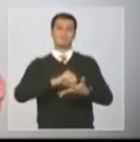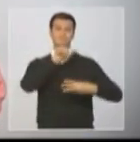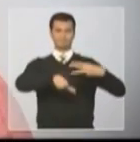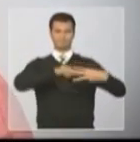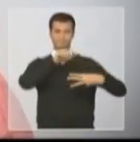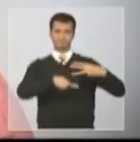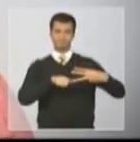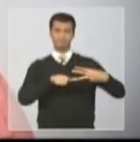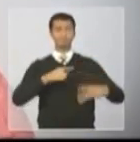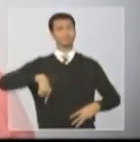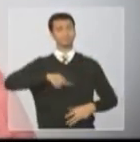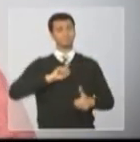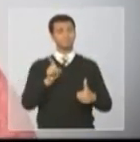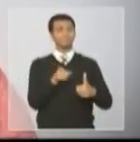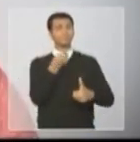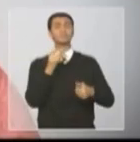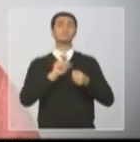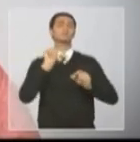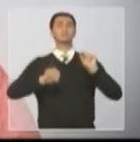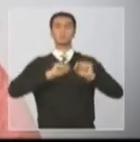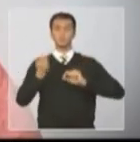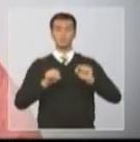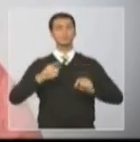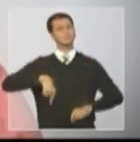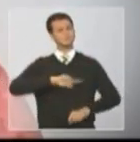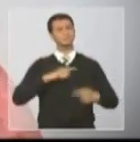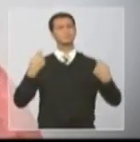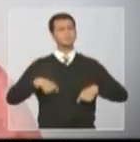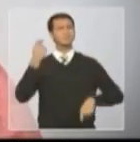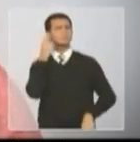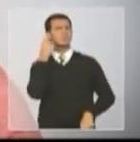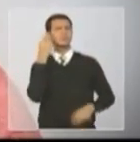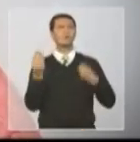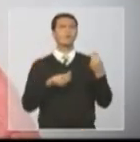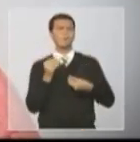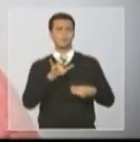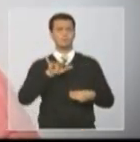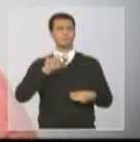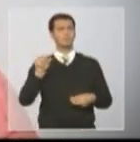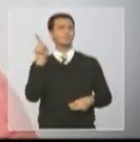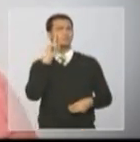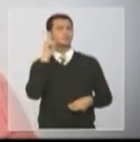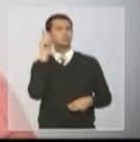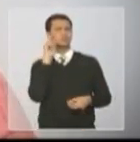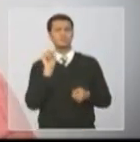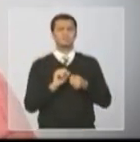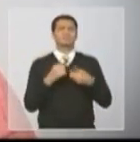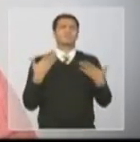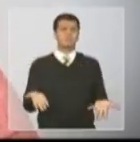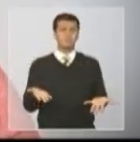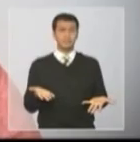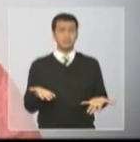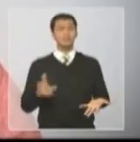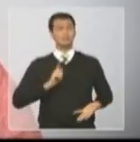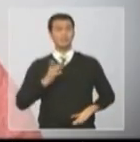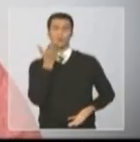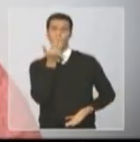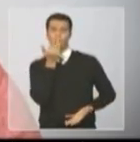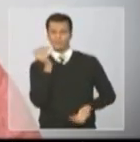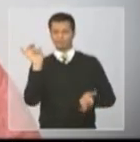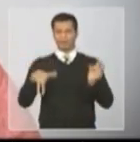que é possível. O primeiro passo para mudar essa realidade é começarmos a pensar no que jogamos fora diariamente. Junto com as sobras de